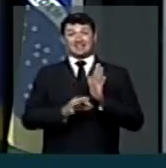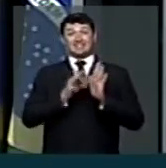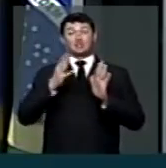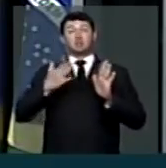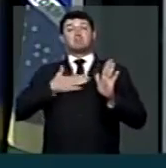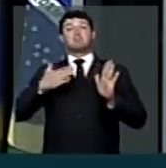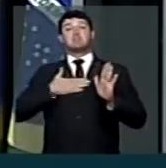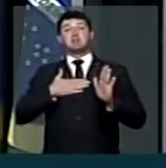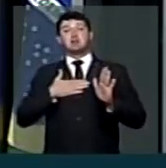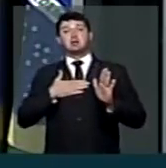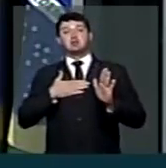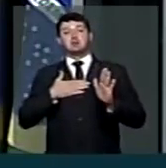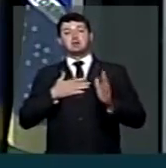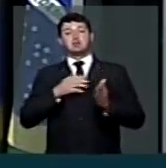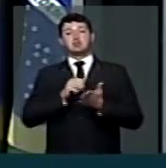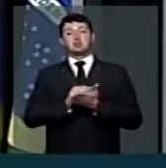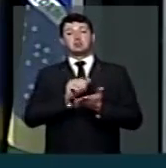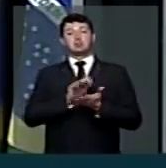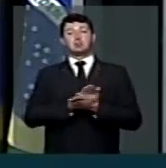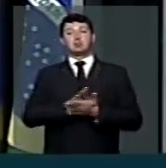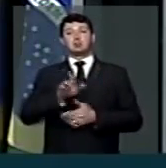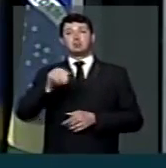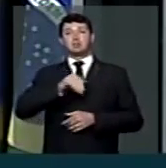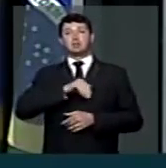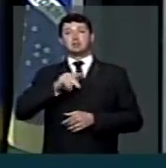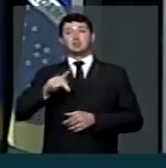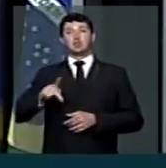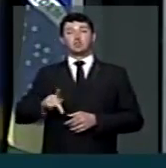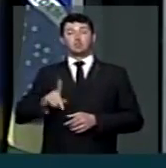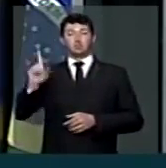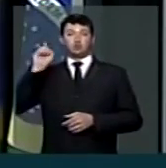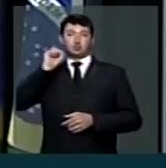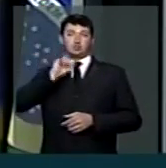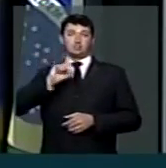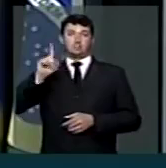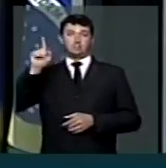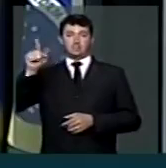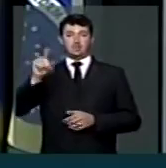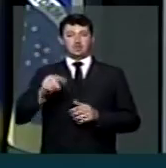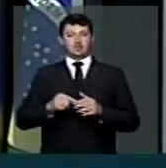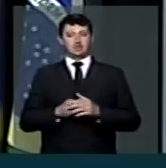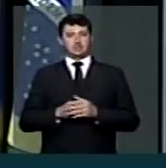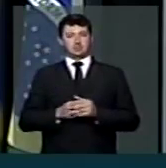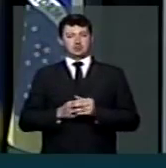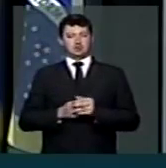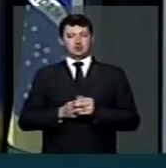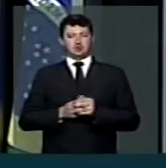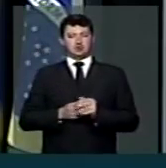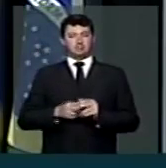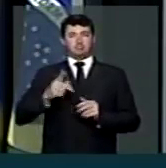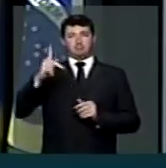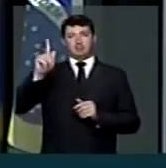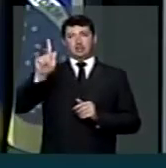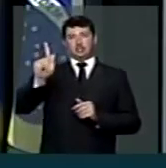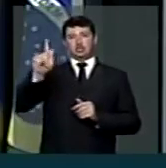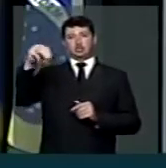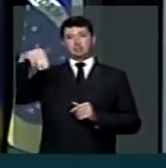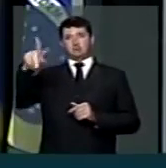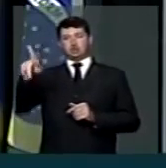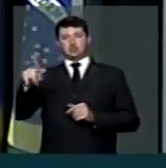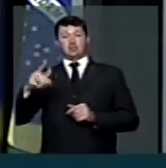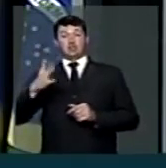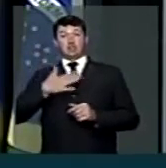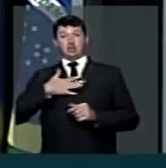minha protocolada no Ministério Público de Minas Gerais, na Procuradoria-Geral de Justiça de Minas, de que o meu